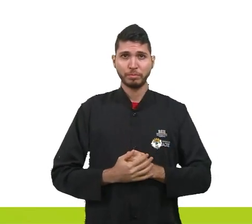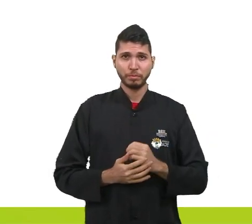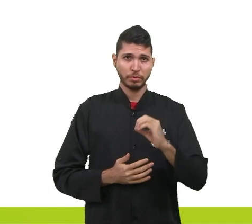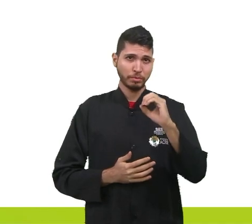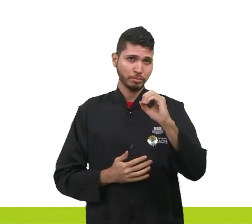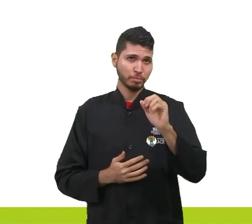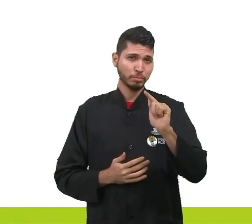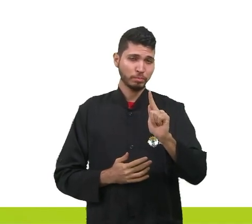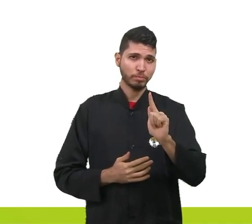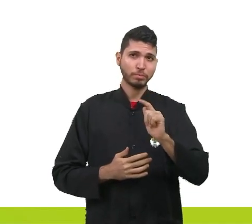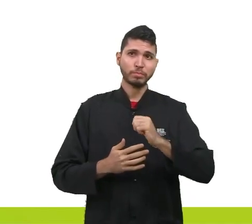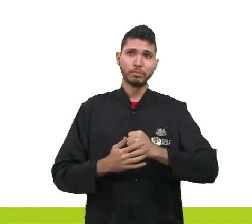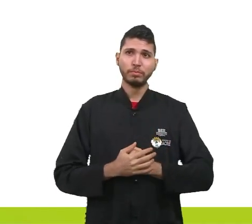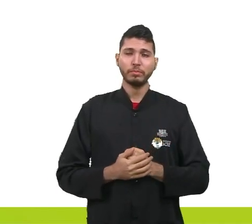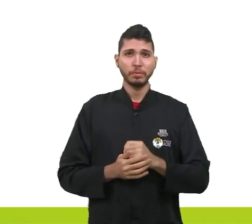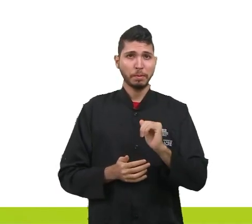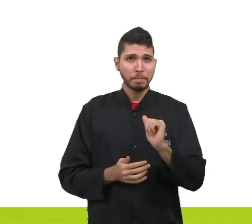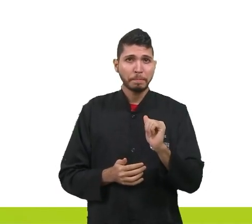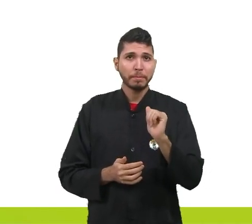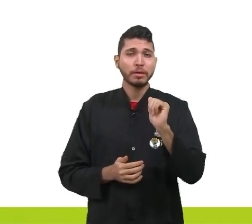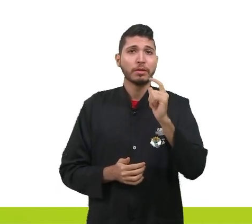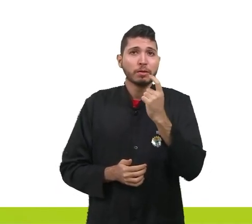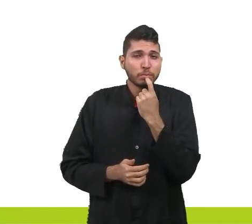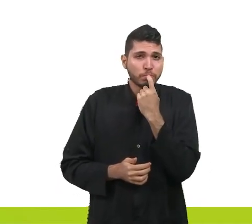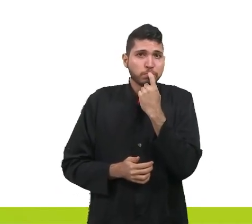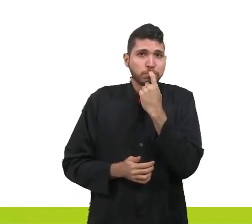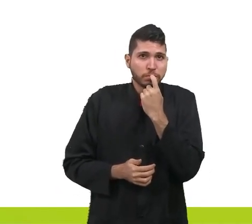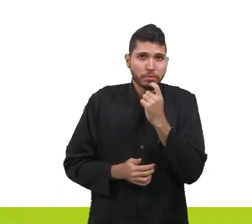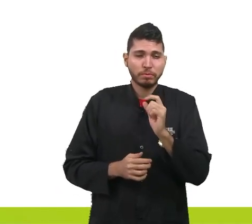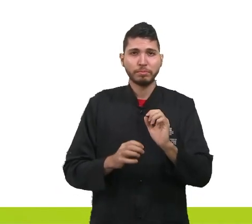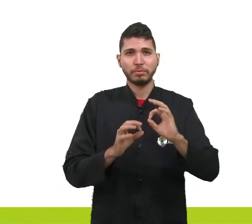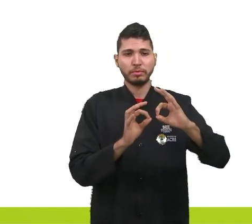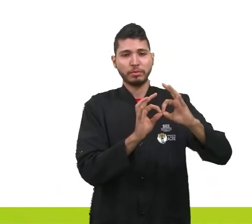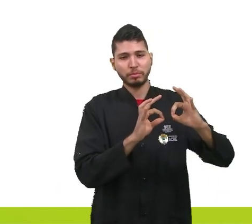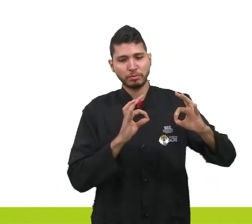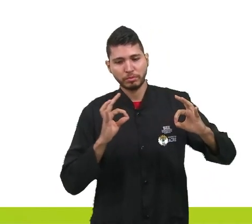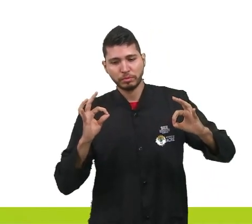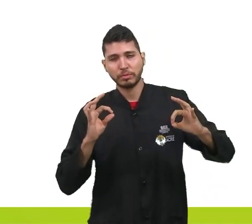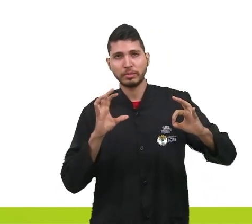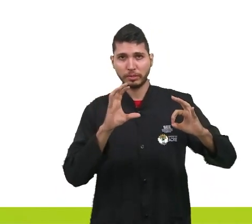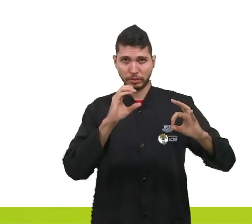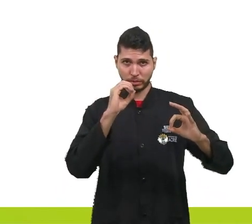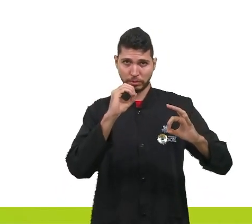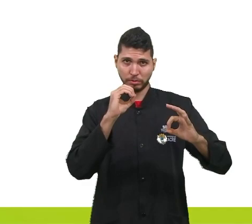graus. Quanto mais próximo da latitude 0, maior vai ser a